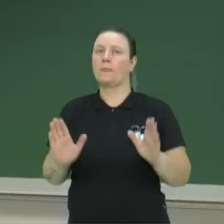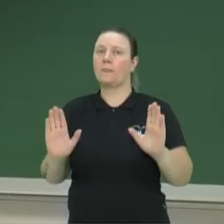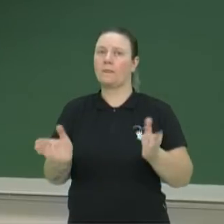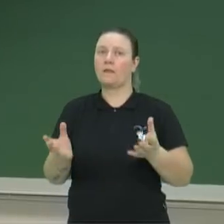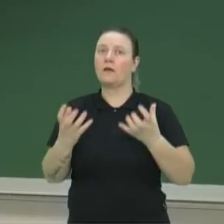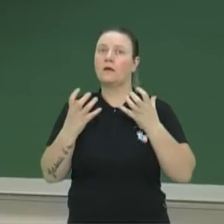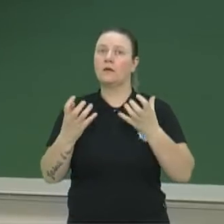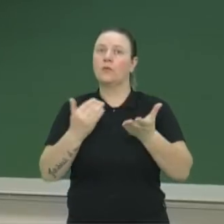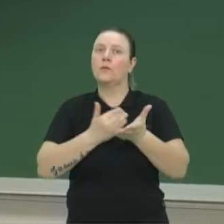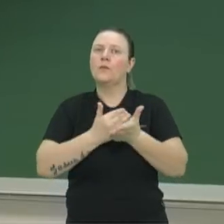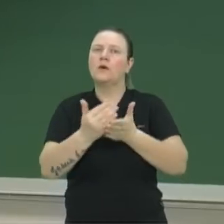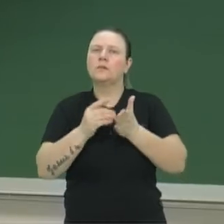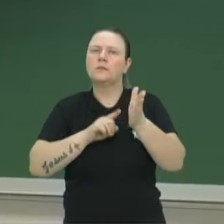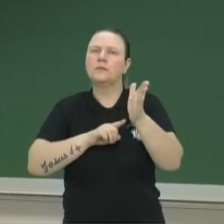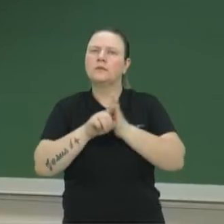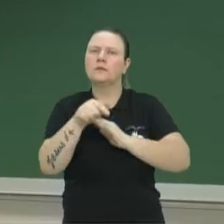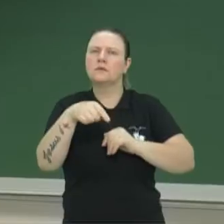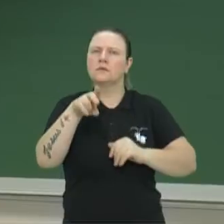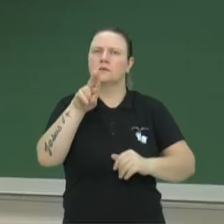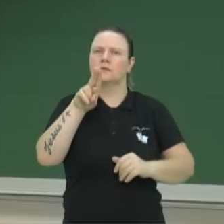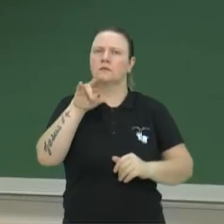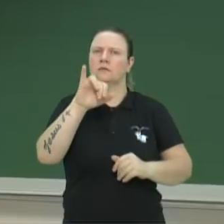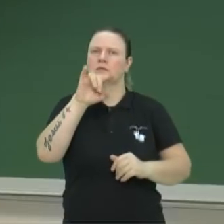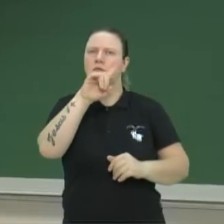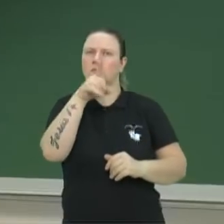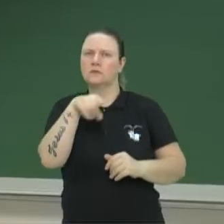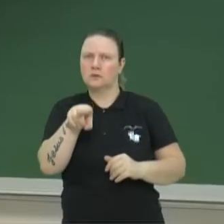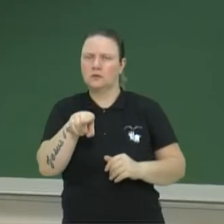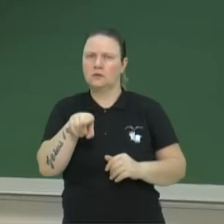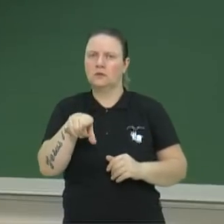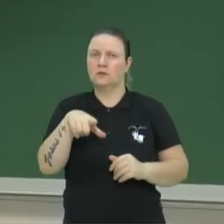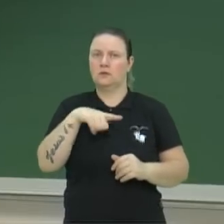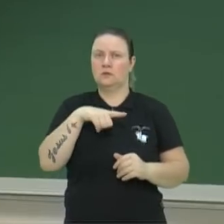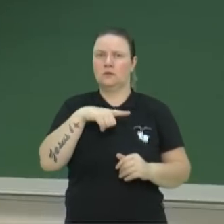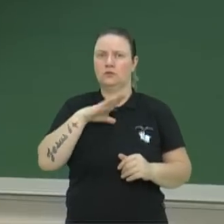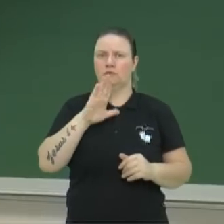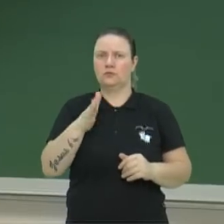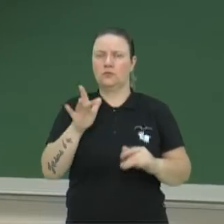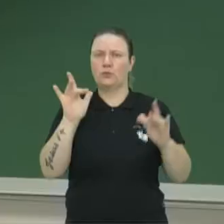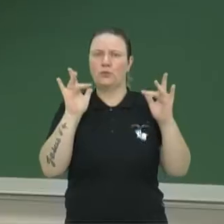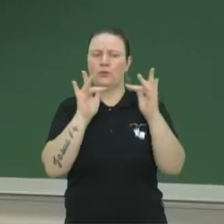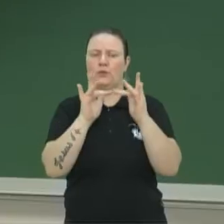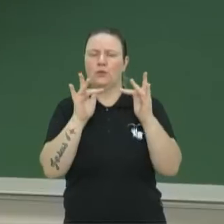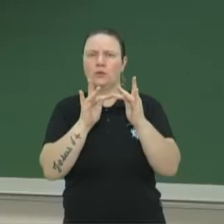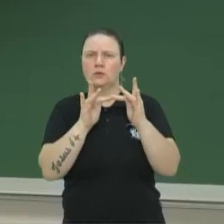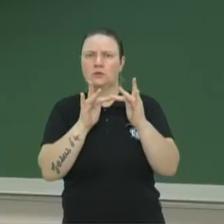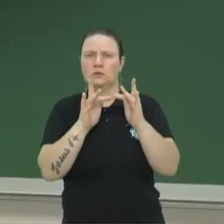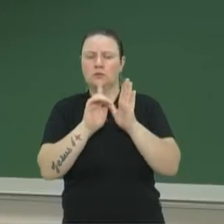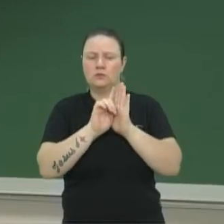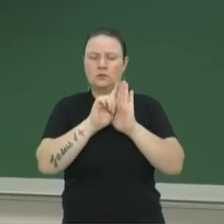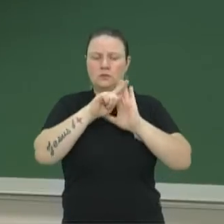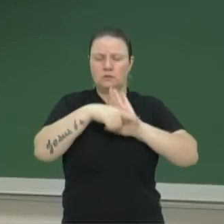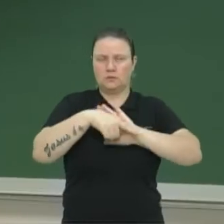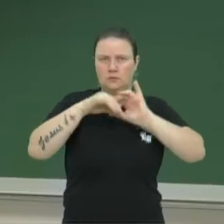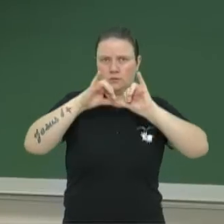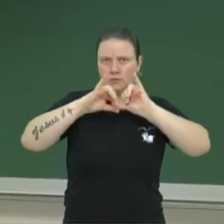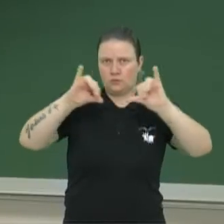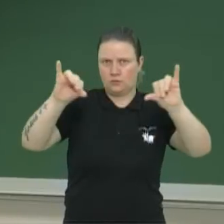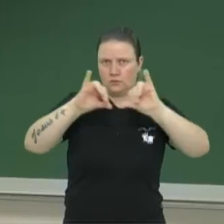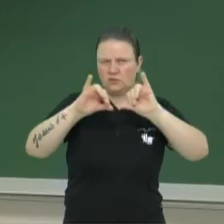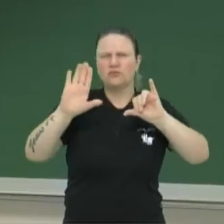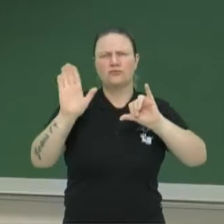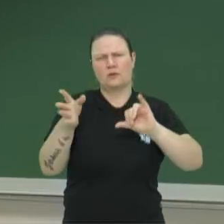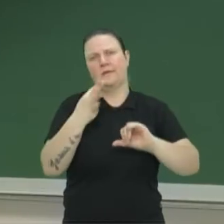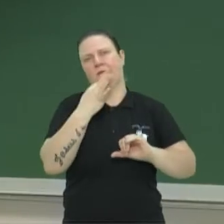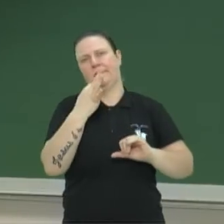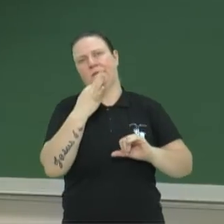quero começar com um quiz aqui para nós revisarmos. Vocês já tiveram contato com o gênero notícia, certo?